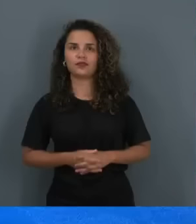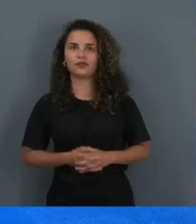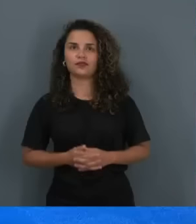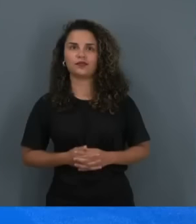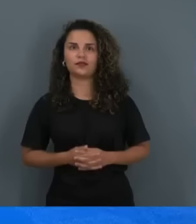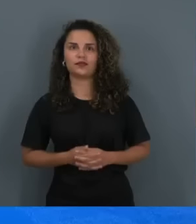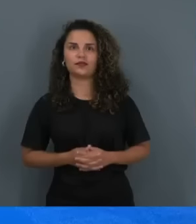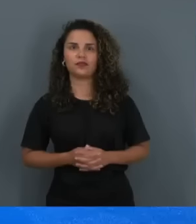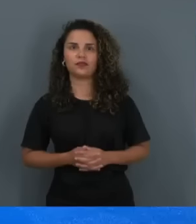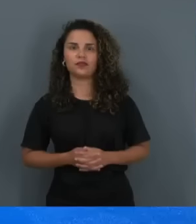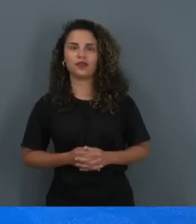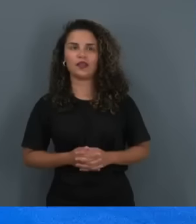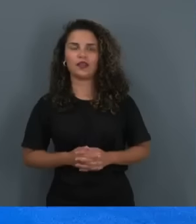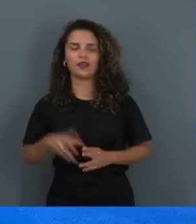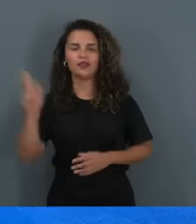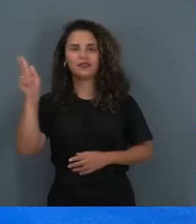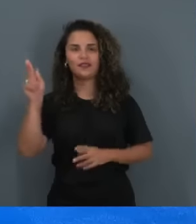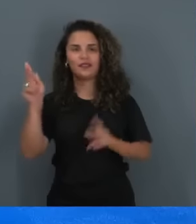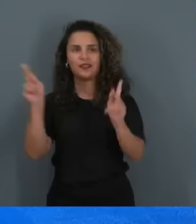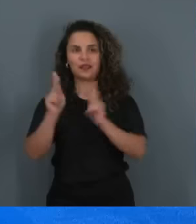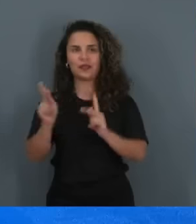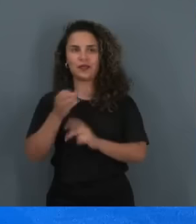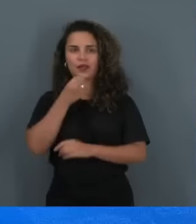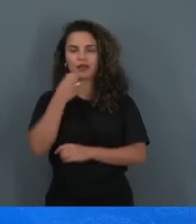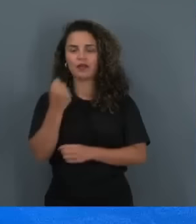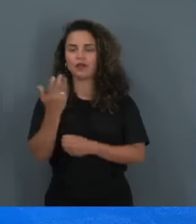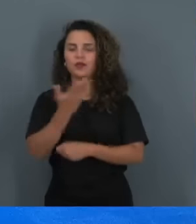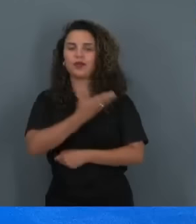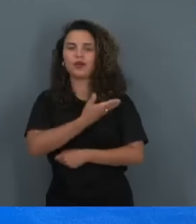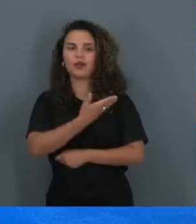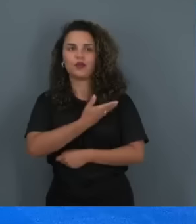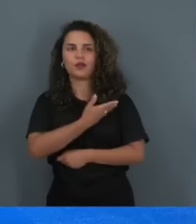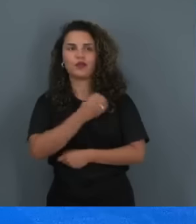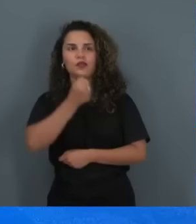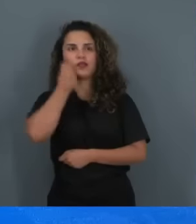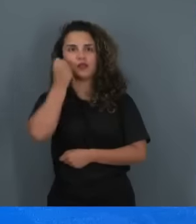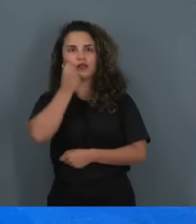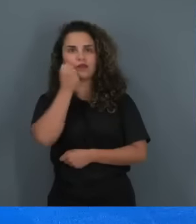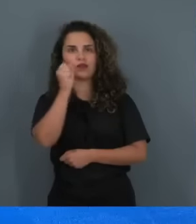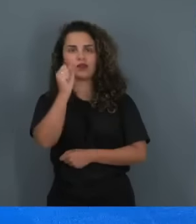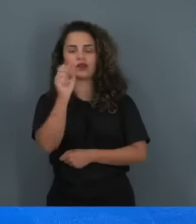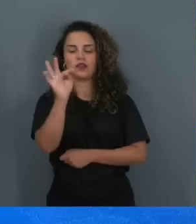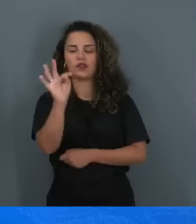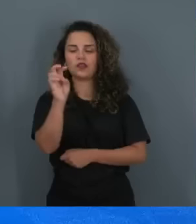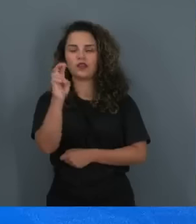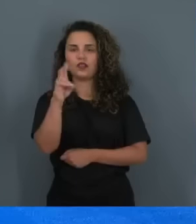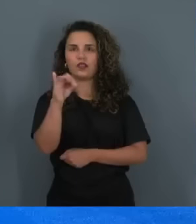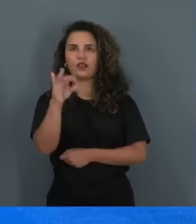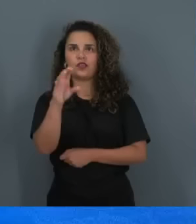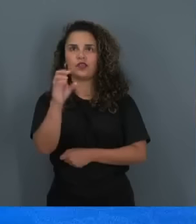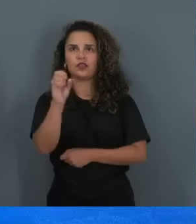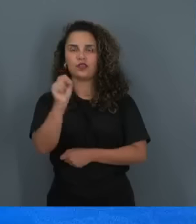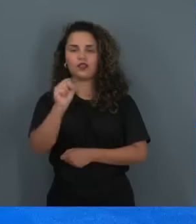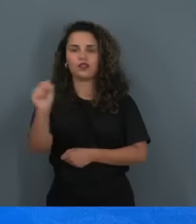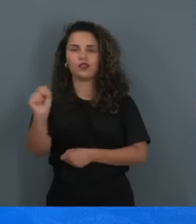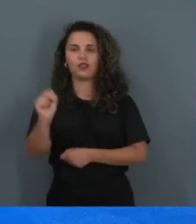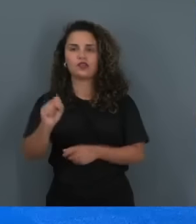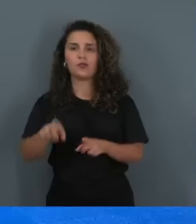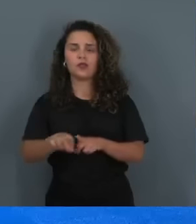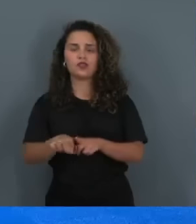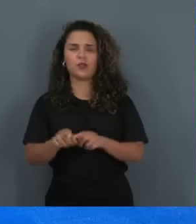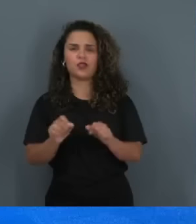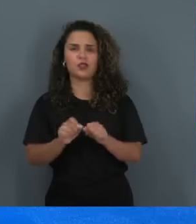Bem, paz e bem, meu querido amigo, meu irmão, senador Stevenson Valentim do Rio Grande do Norte. Só você mesmo, rapaz. Quero